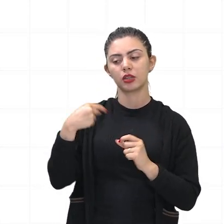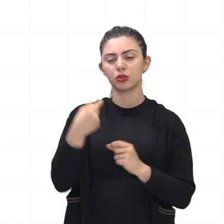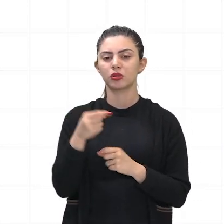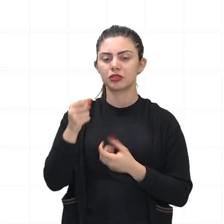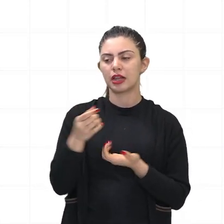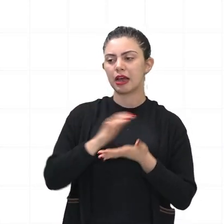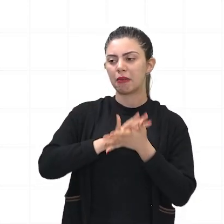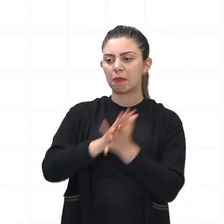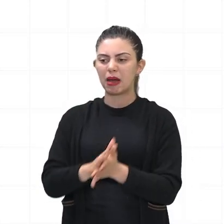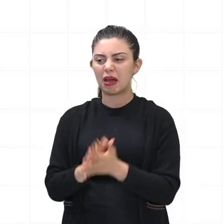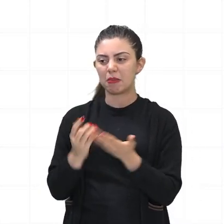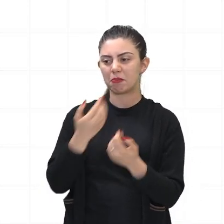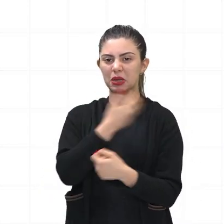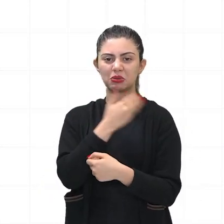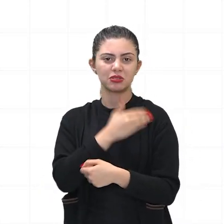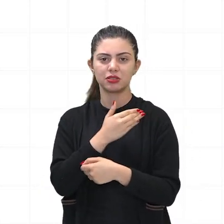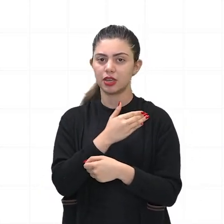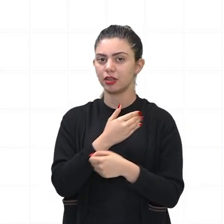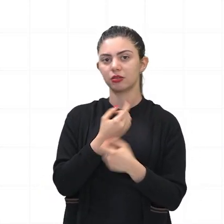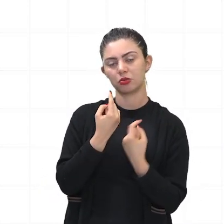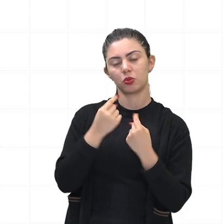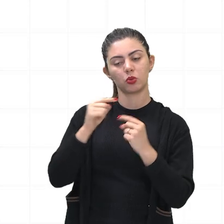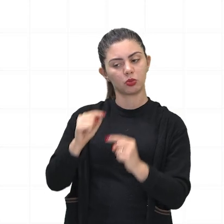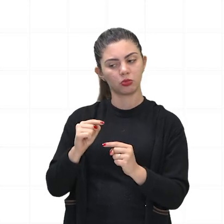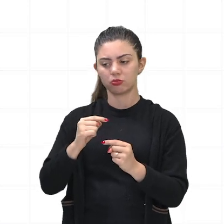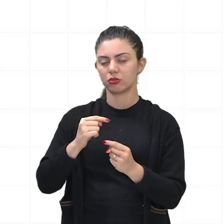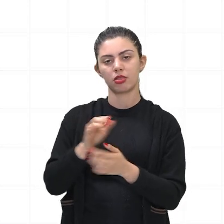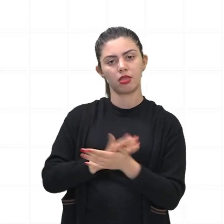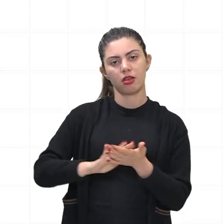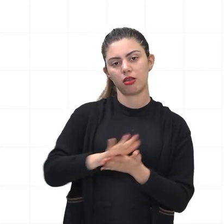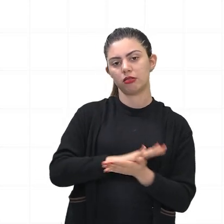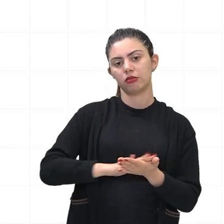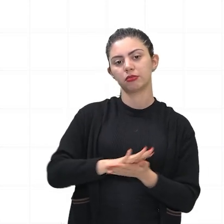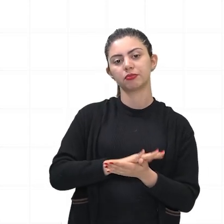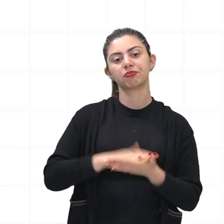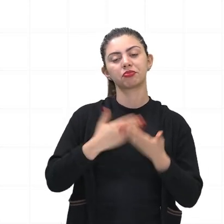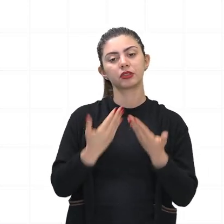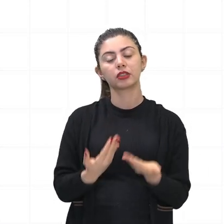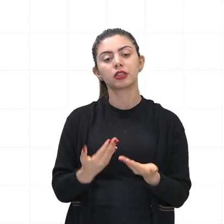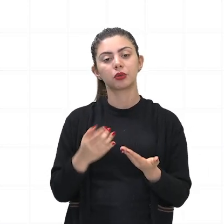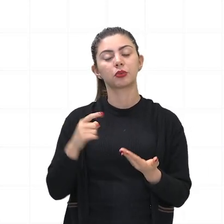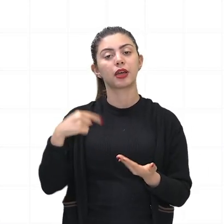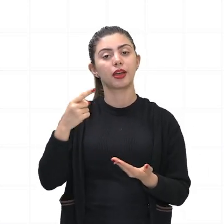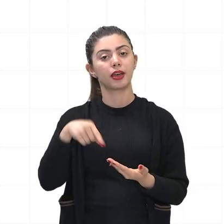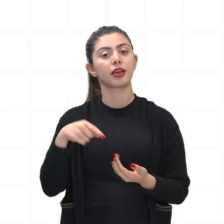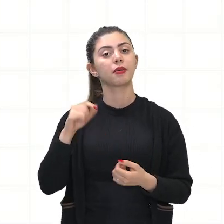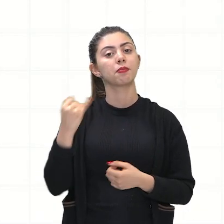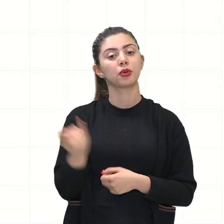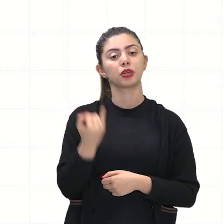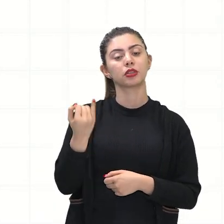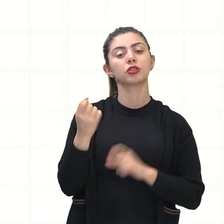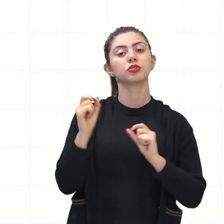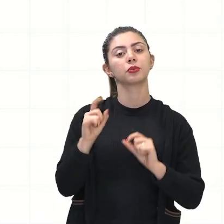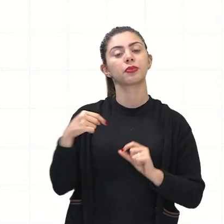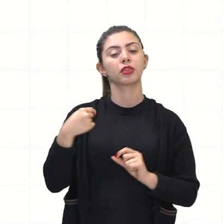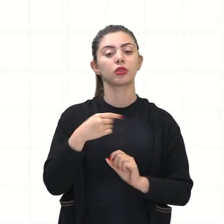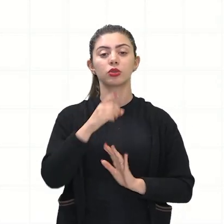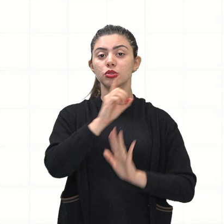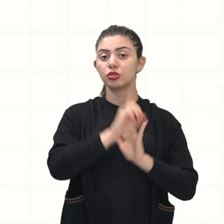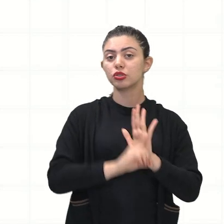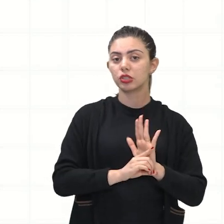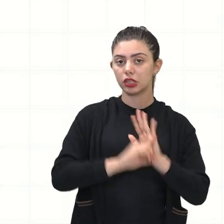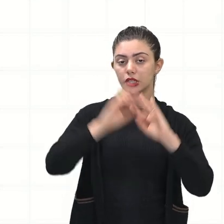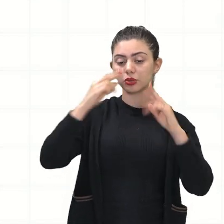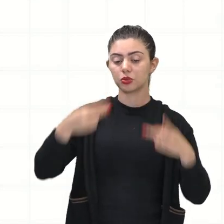e a opressão. E defende também algo muito importante, que é a dimensão da dignidade